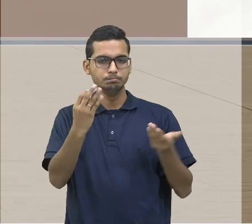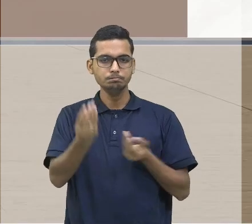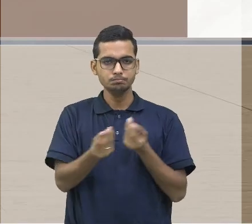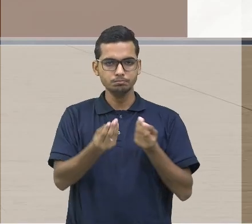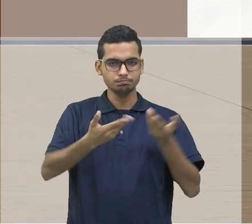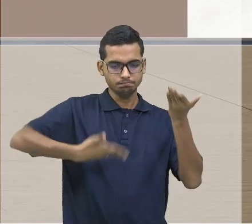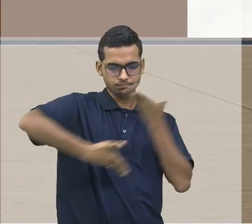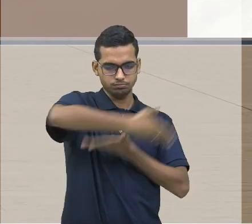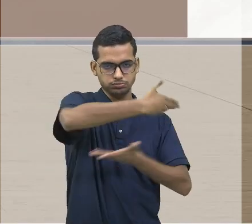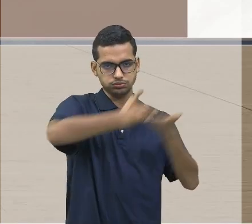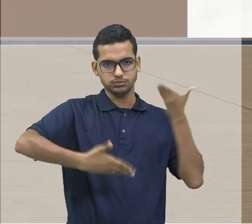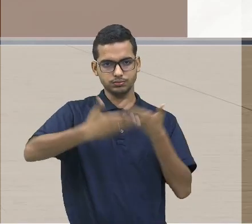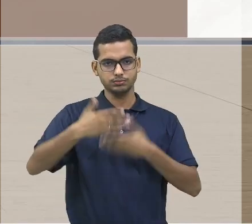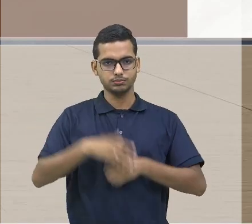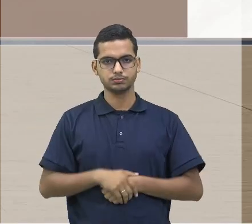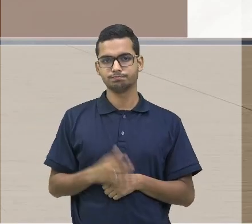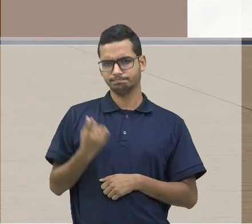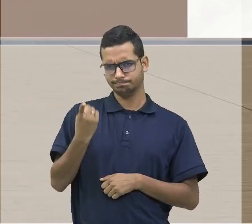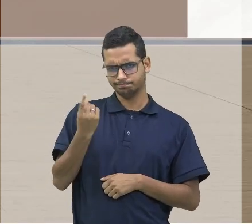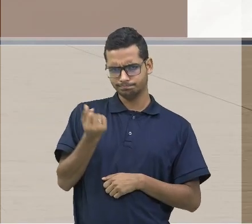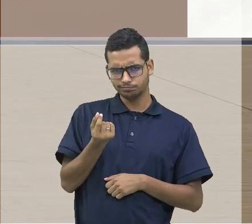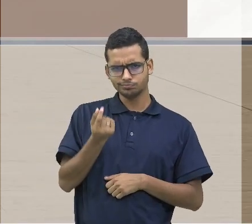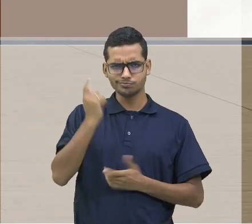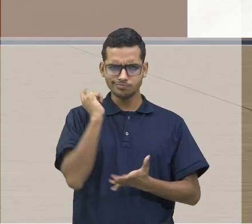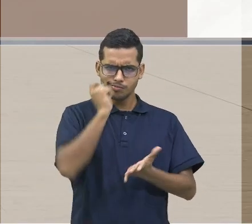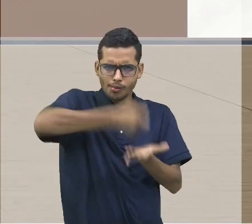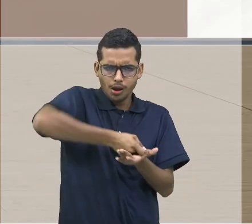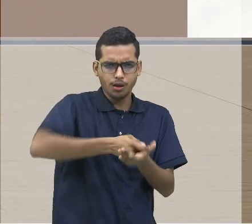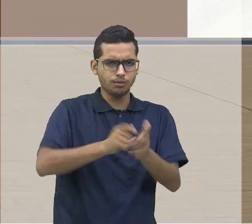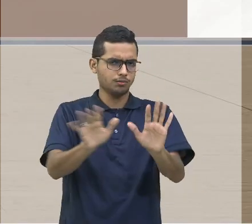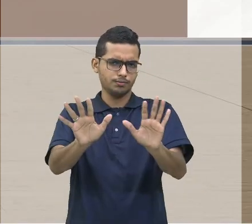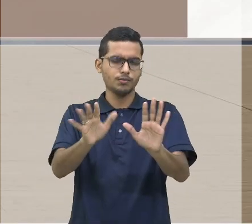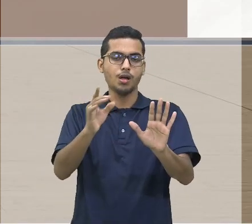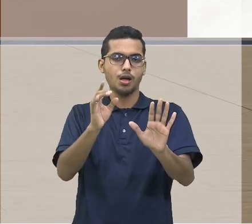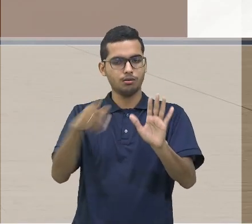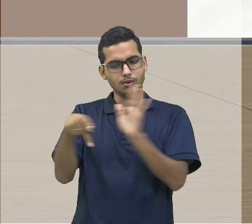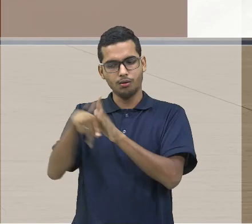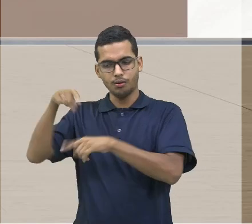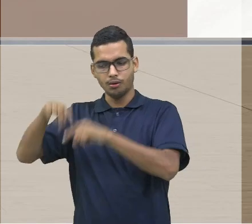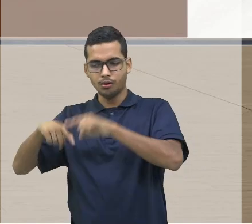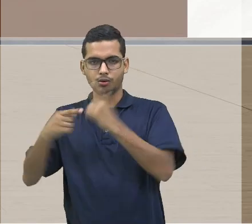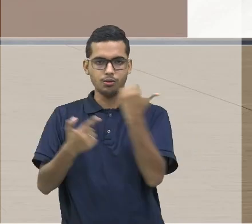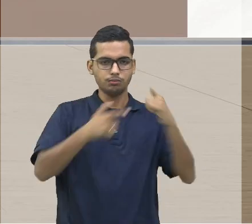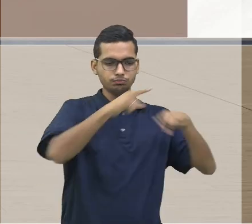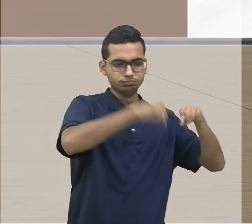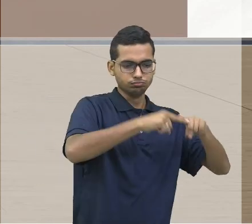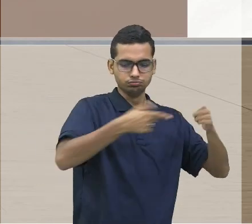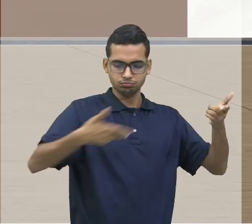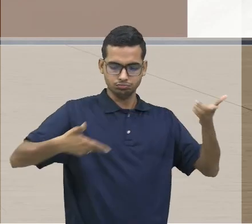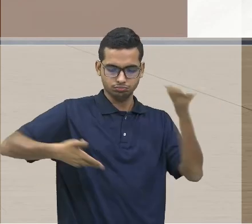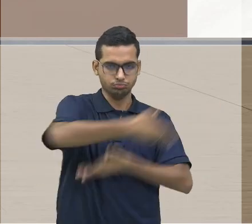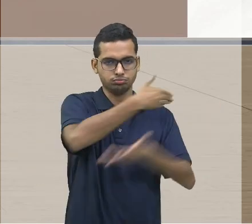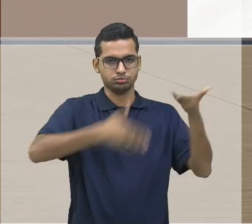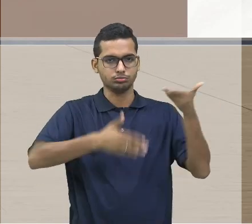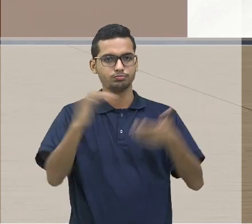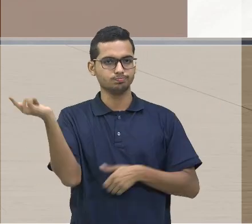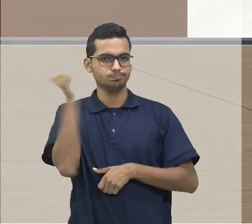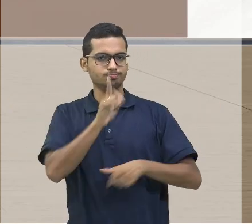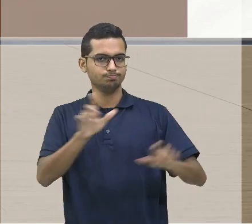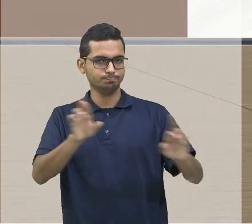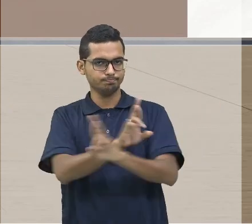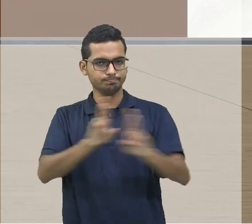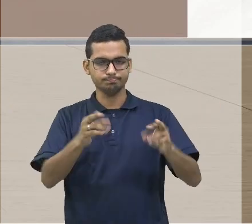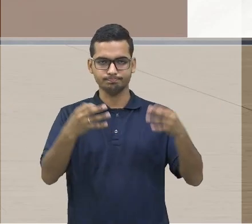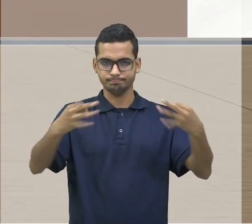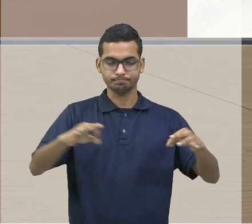de produtos entre si, e não necessariamente com valores monetários. Nós vamos ver também que, baseado nisso, nós temos a